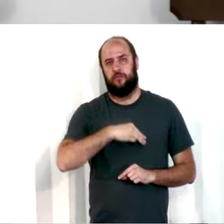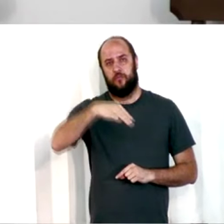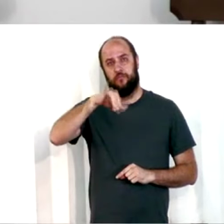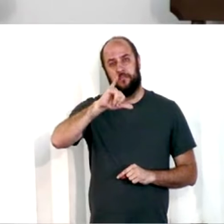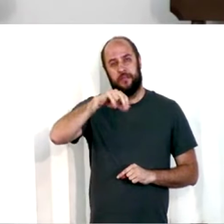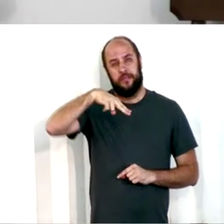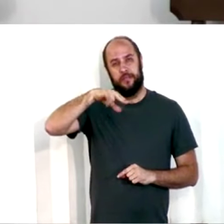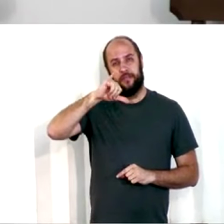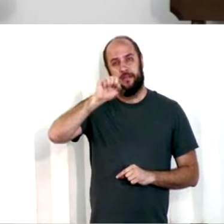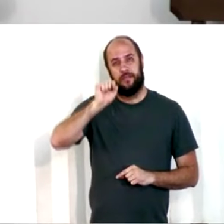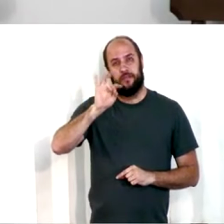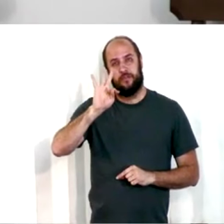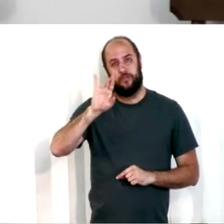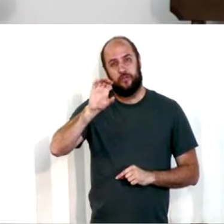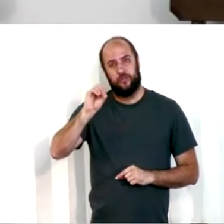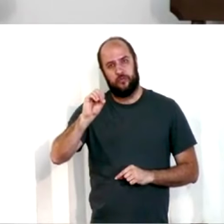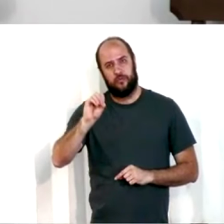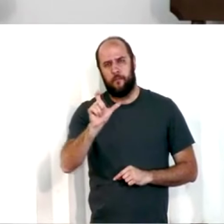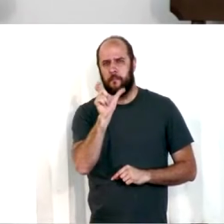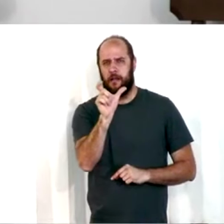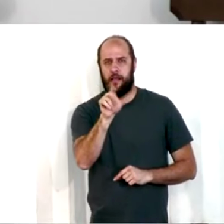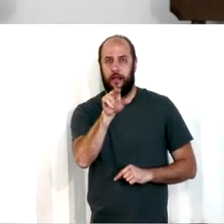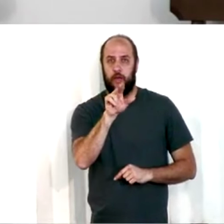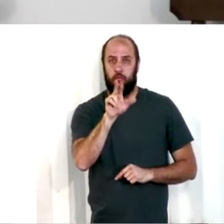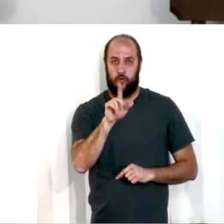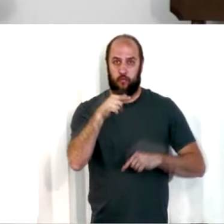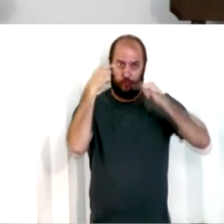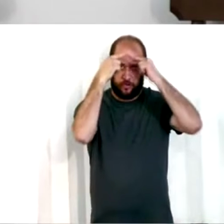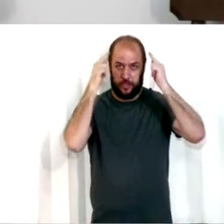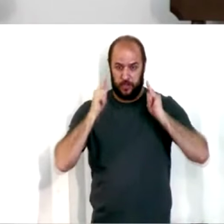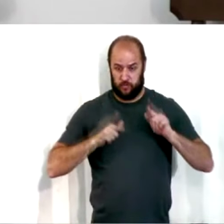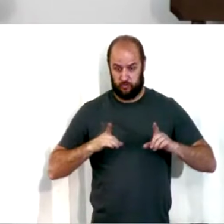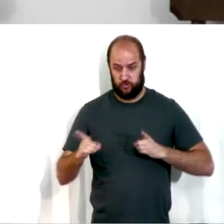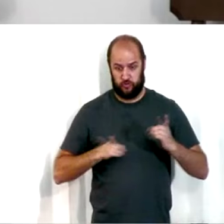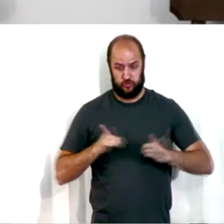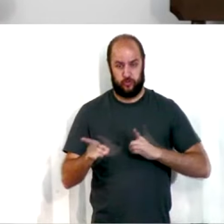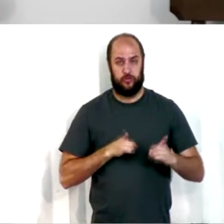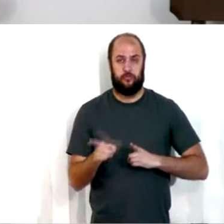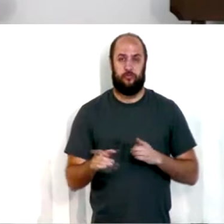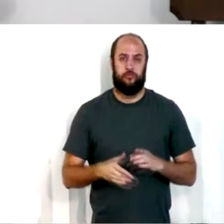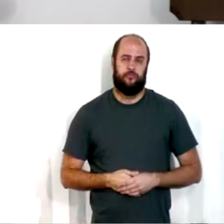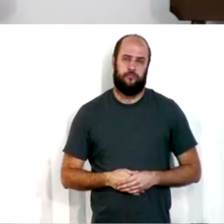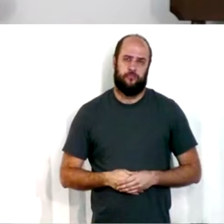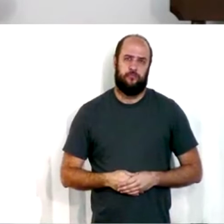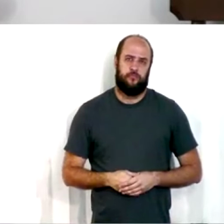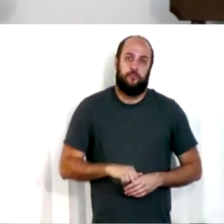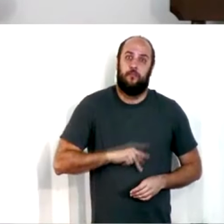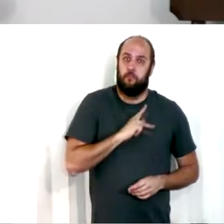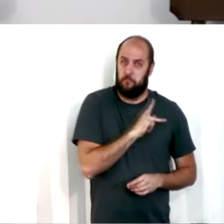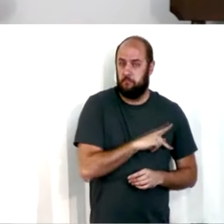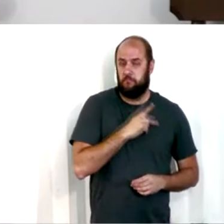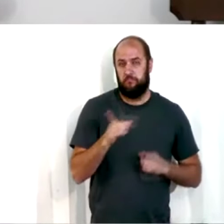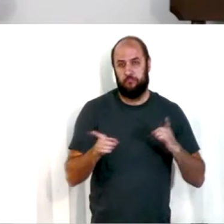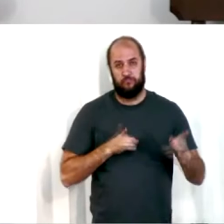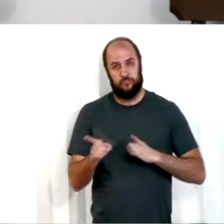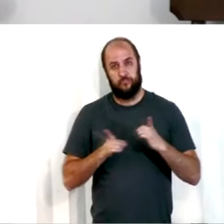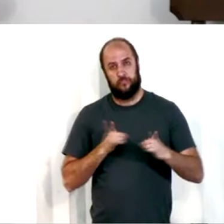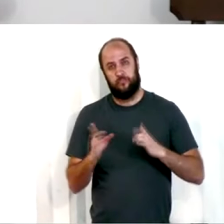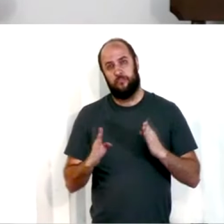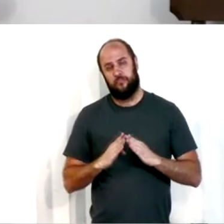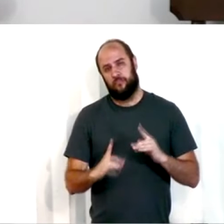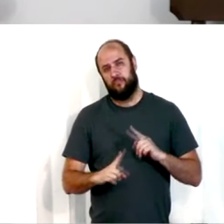é a palavra diáconos. Ele está dizendo: me tornei diácono. Paulo era diácono da igreja, então?